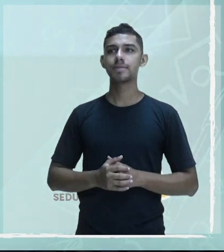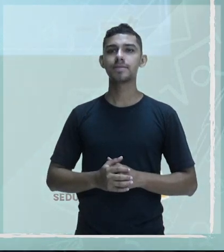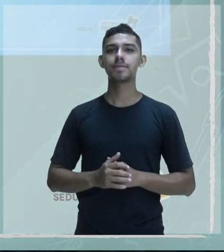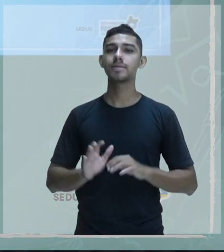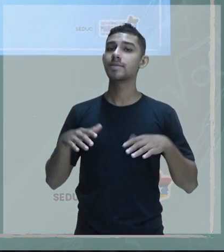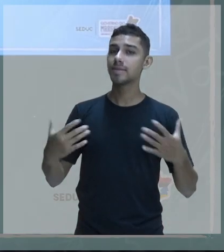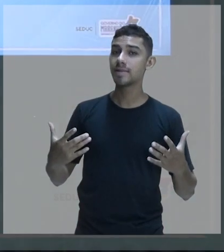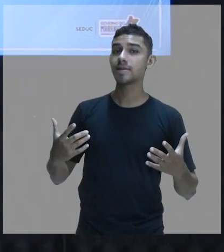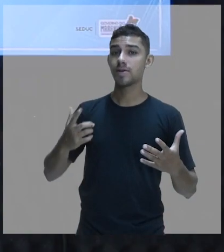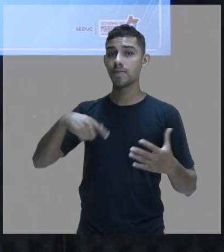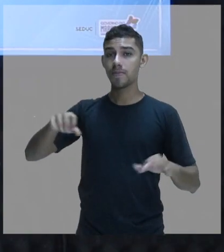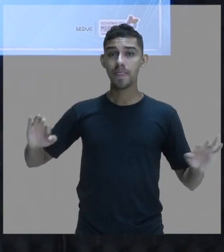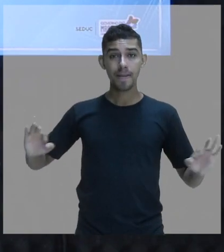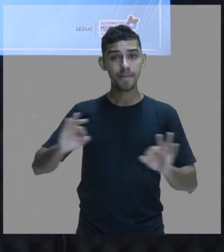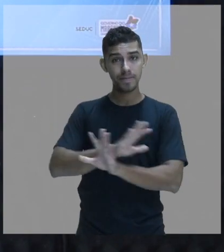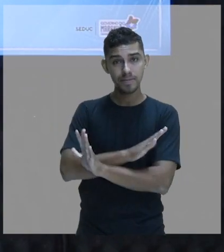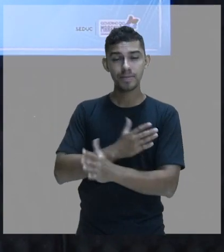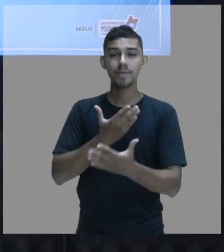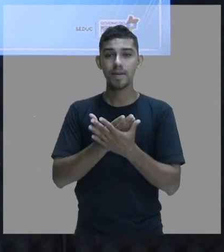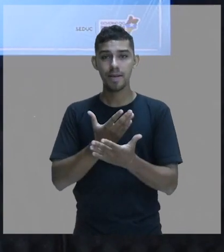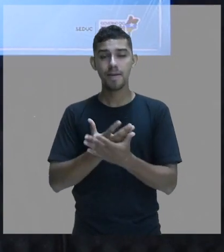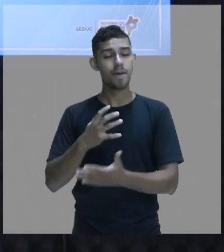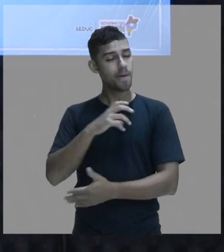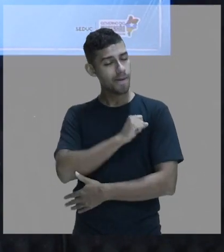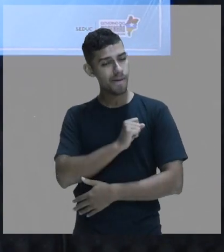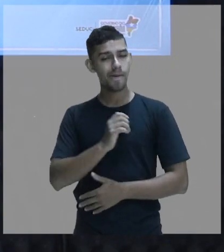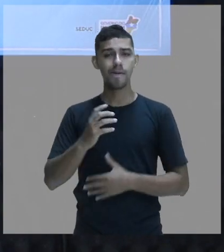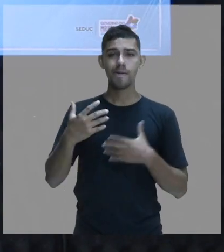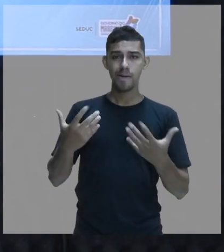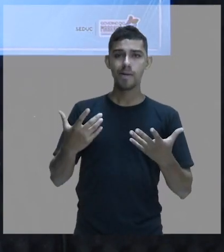Então, galerinha, vou finalizando por aqui. Espero que vocês tenham